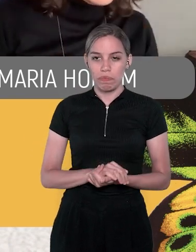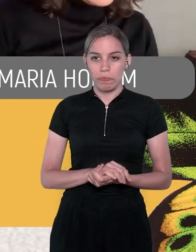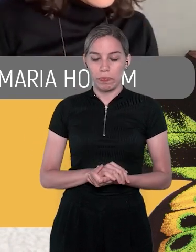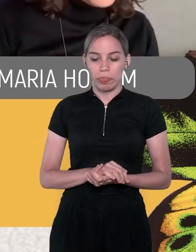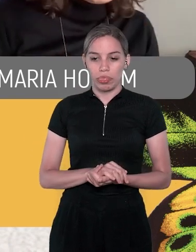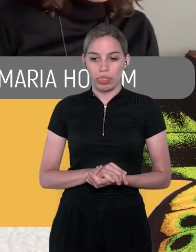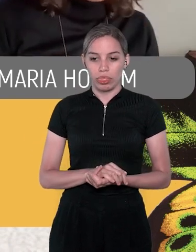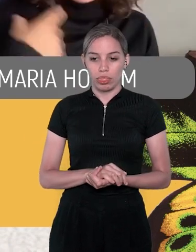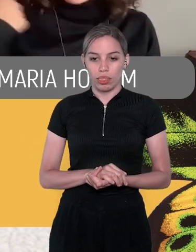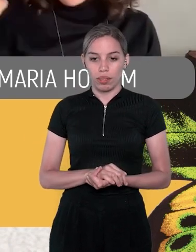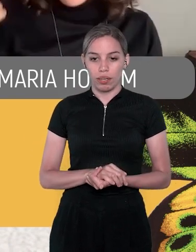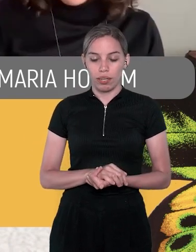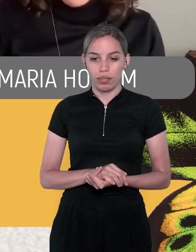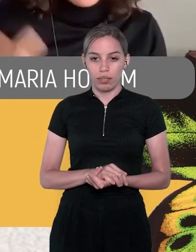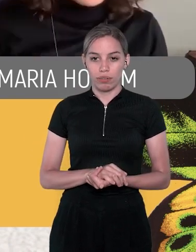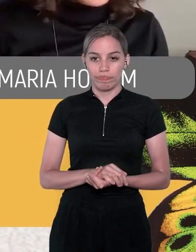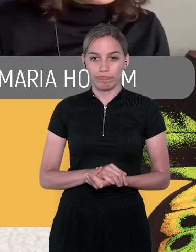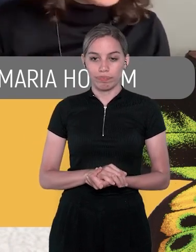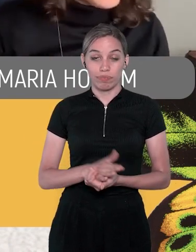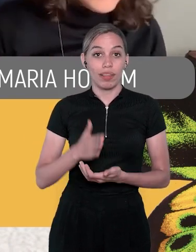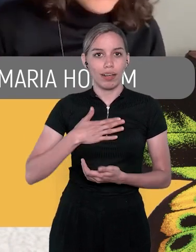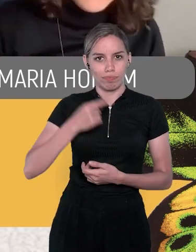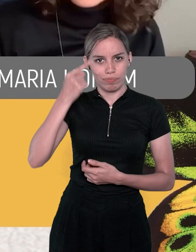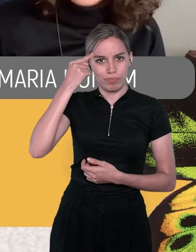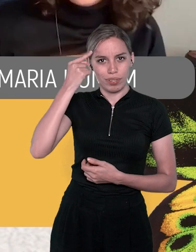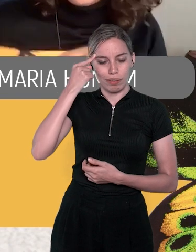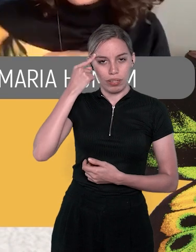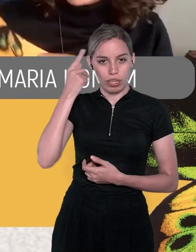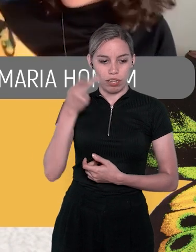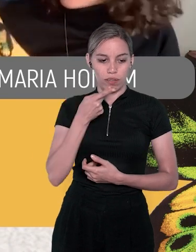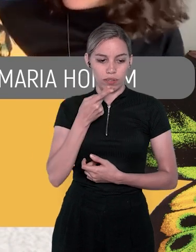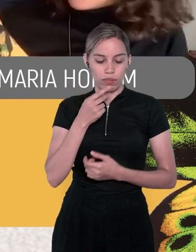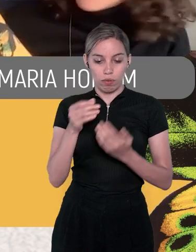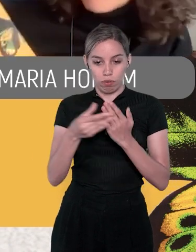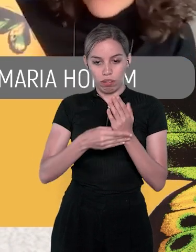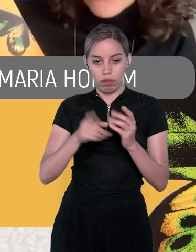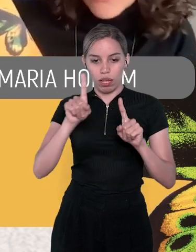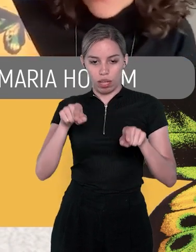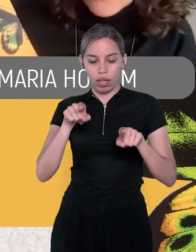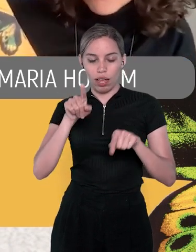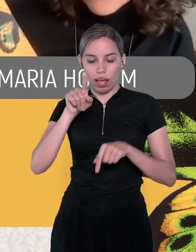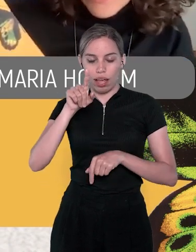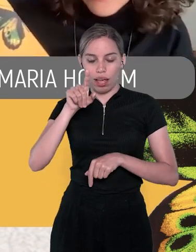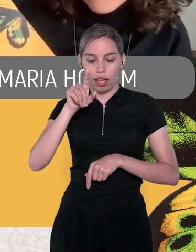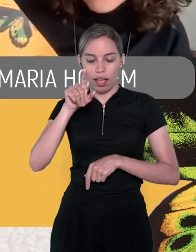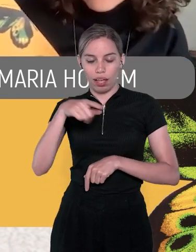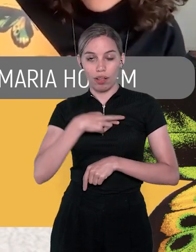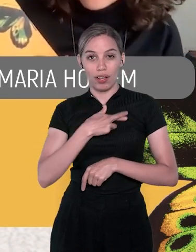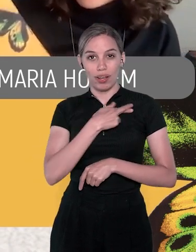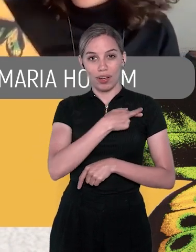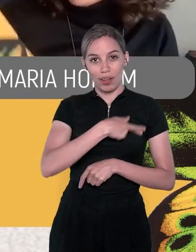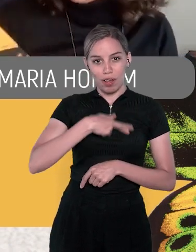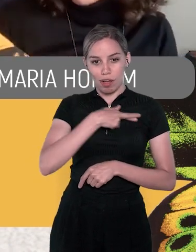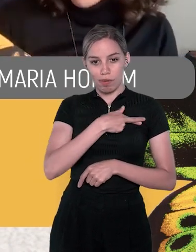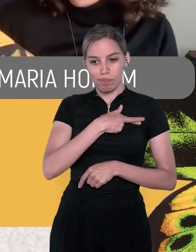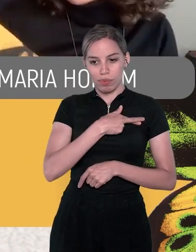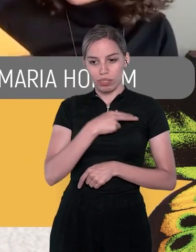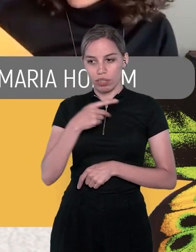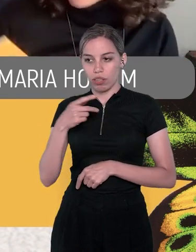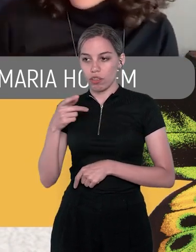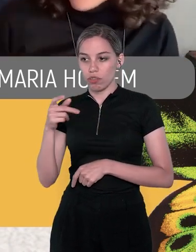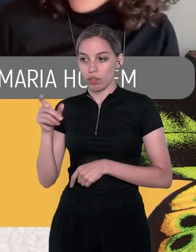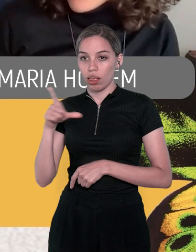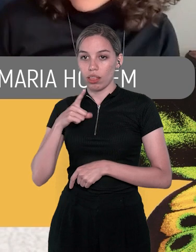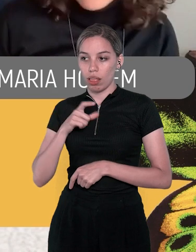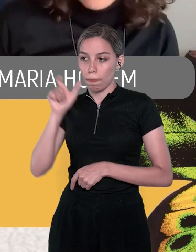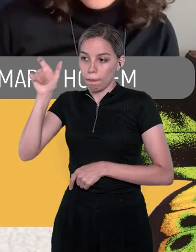chamei aqui, na minha cabeça, ele é um romance polifônico, né? Ele trabalha com